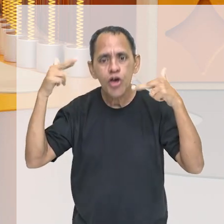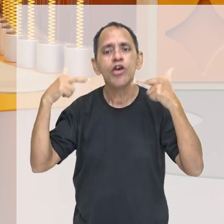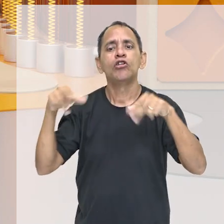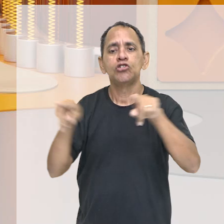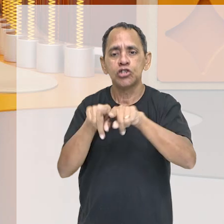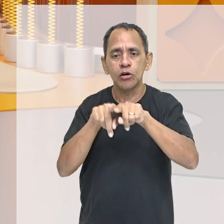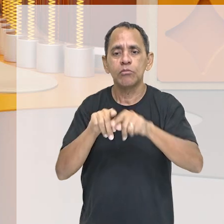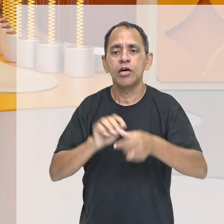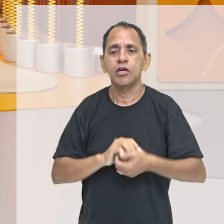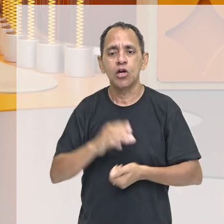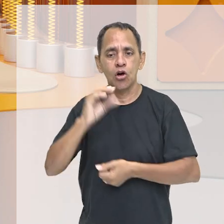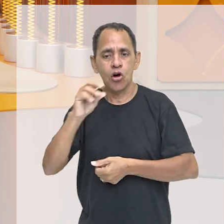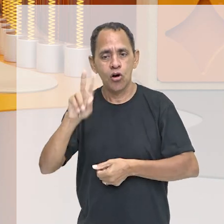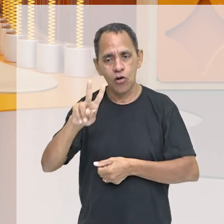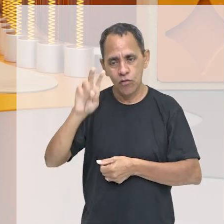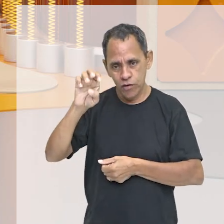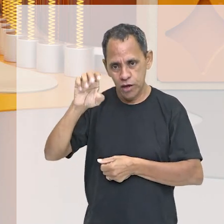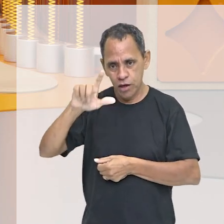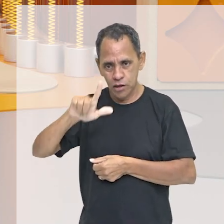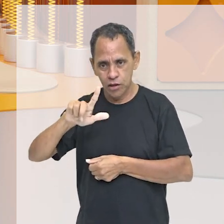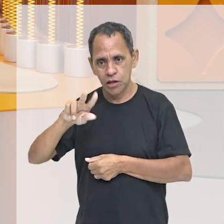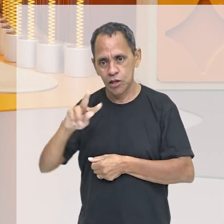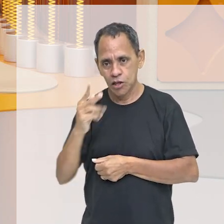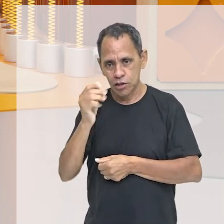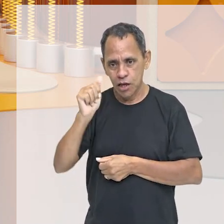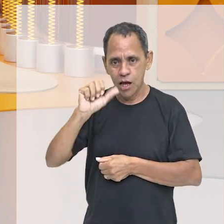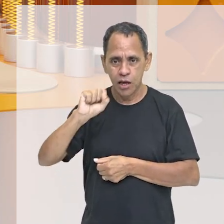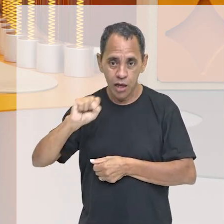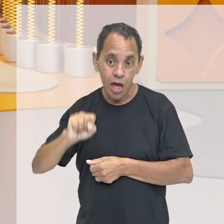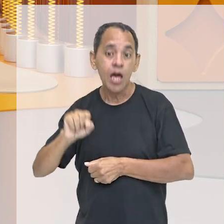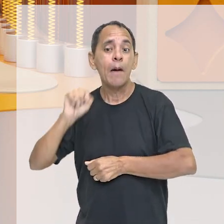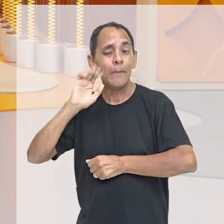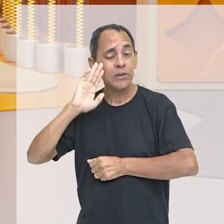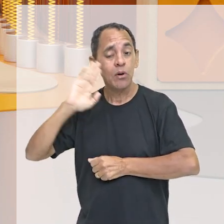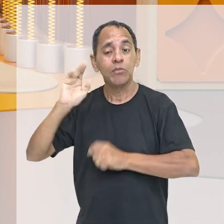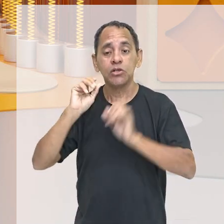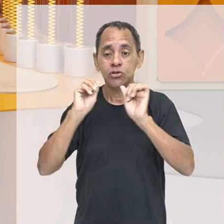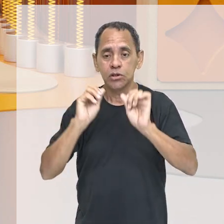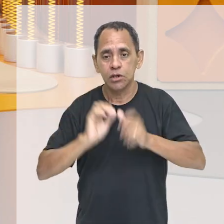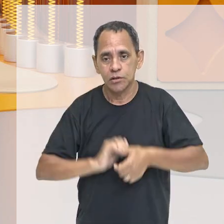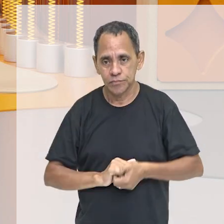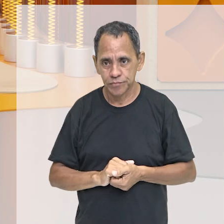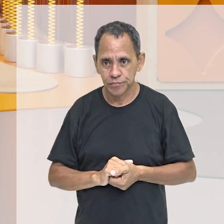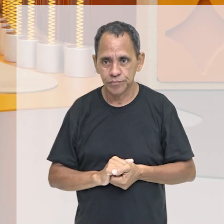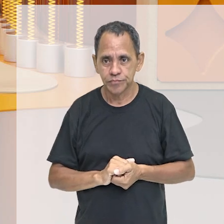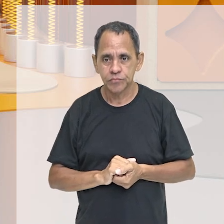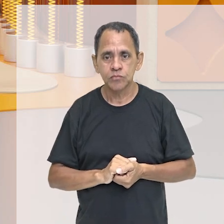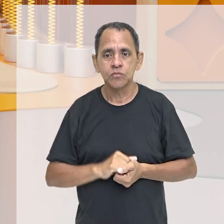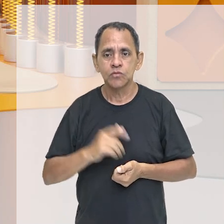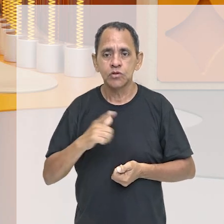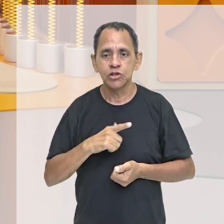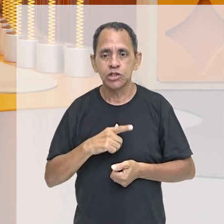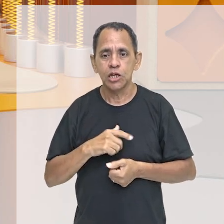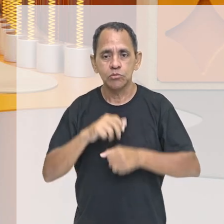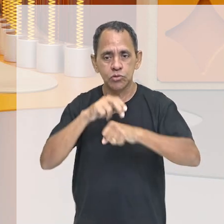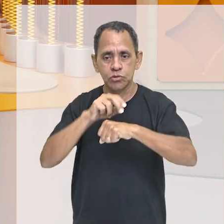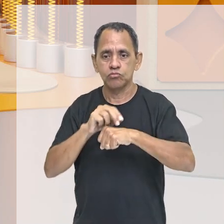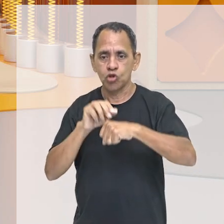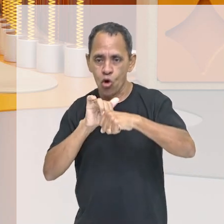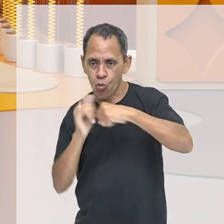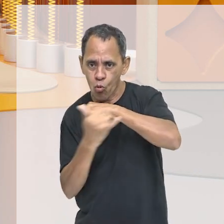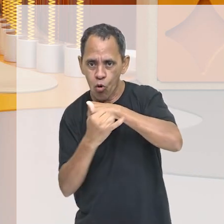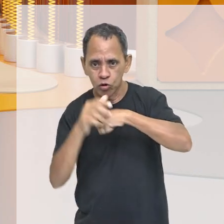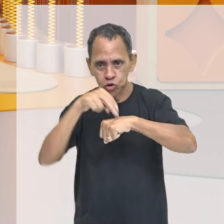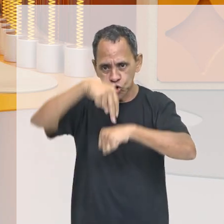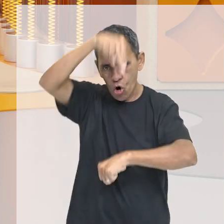das ovelhas, dentre elas, e principalmente. Então, observem bem, nós temos aqui Ilha do Norte, Ilha do